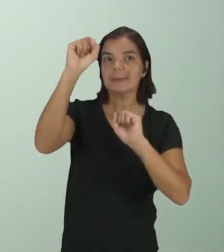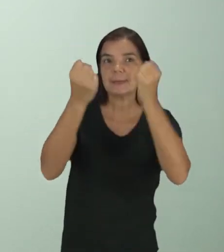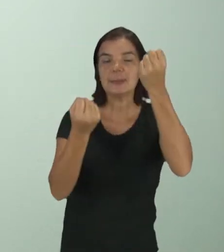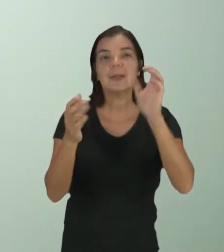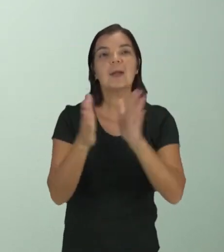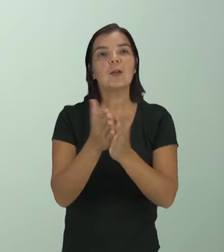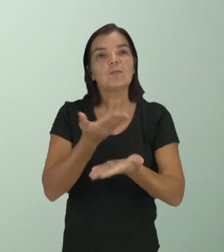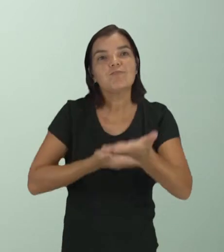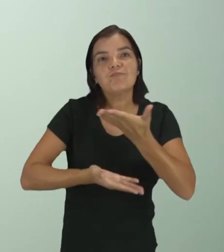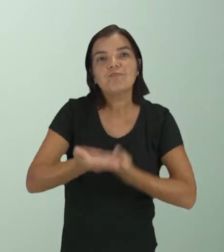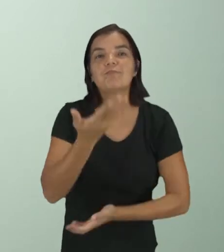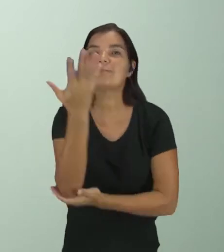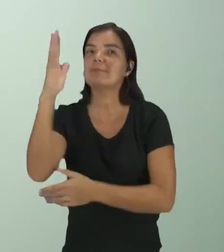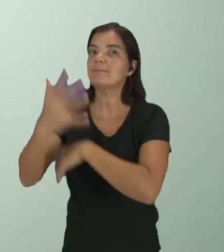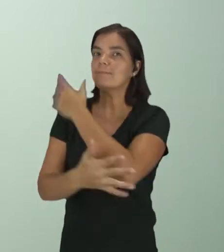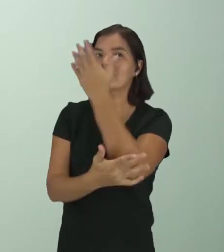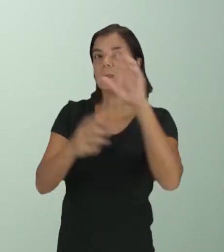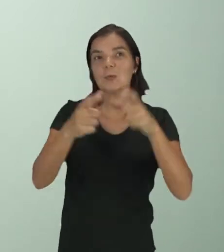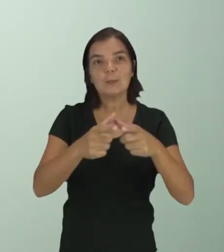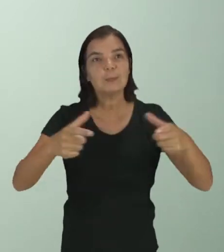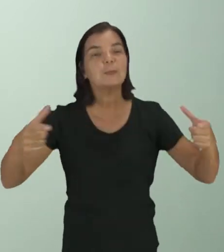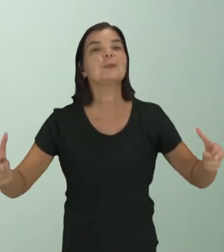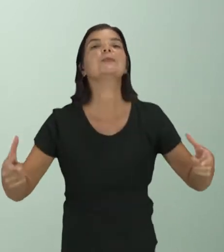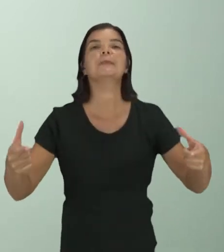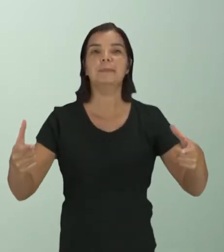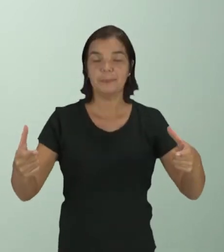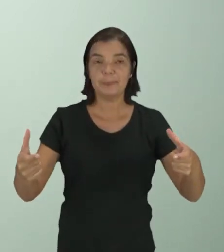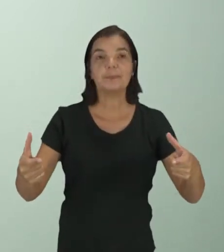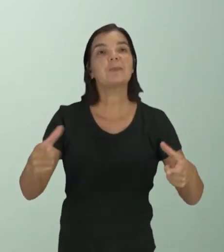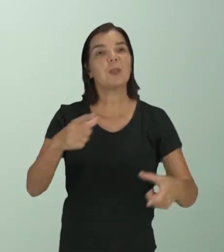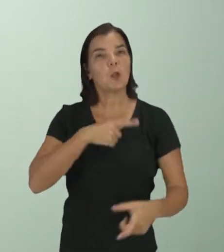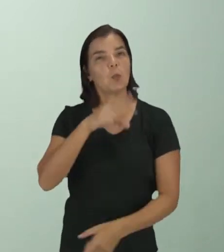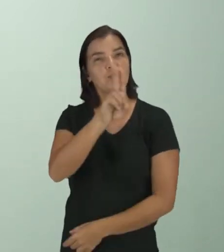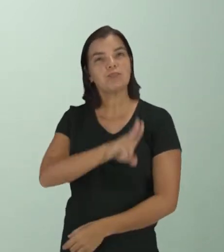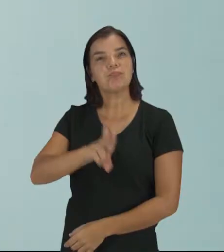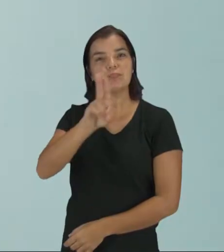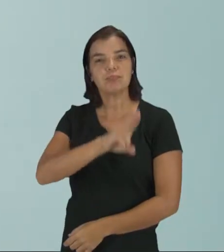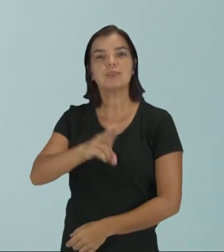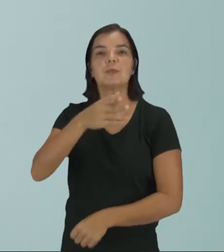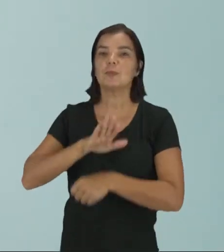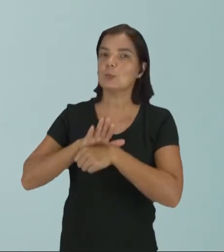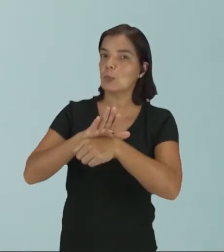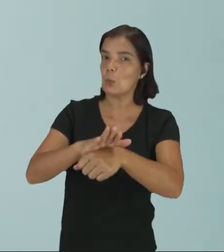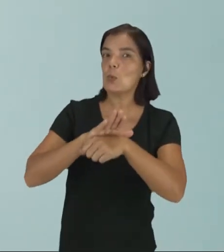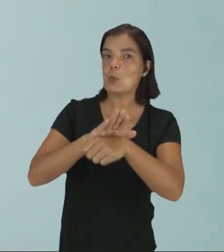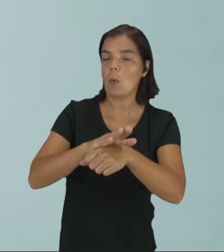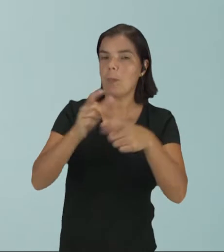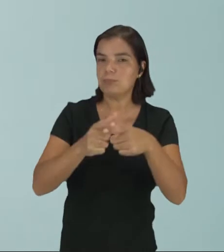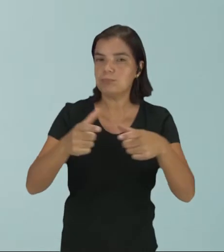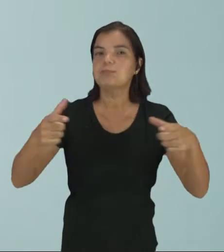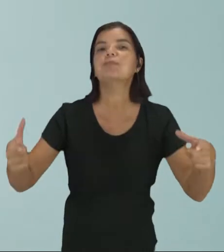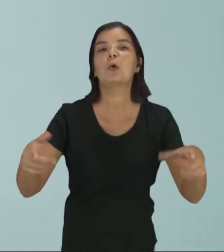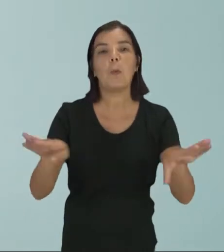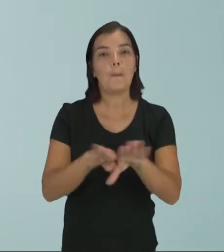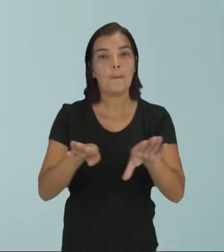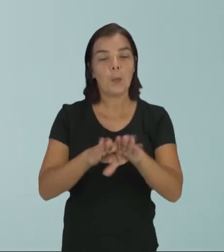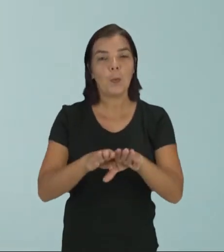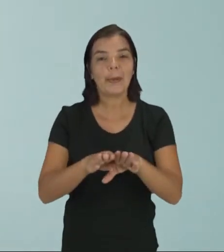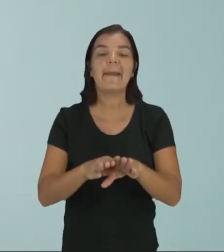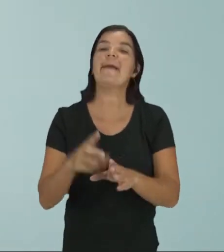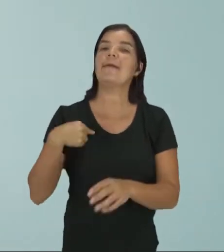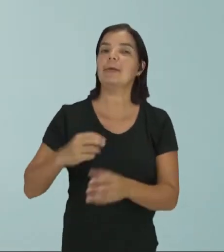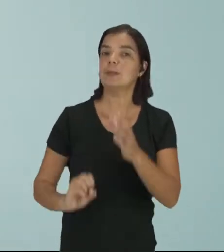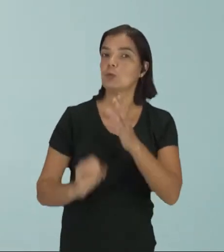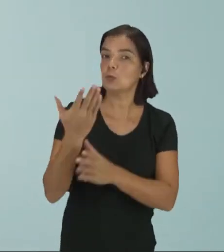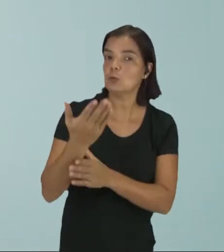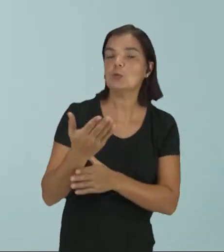nossa relação com a natureza ela aumentou, Cada vez mais nós estamos utilizando esses recursos com mais intensidade, porque a demanda ela vem